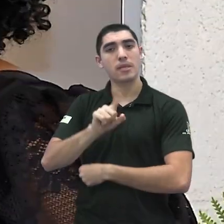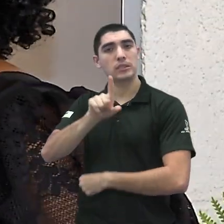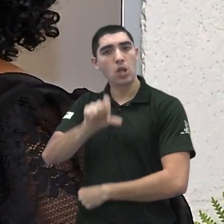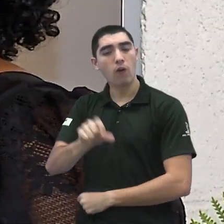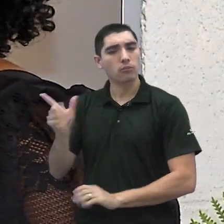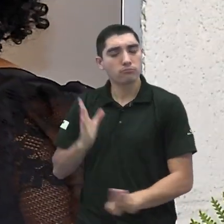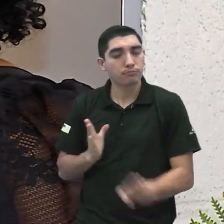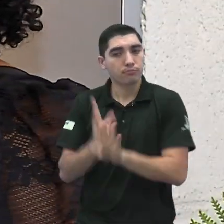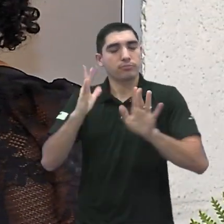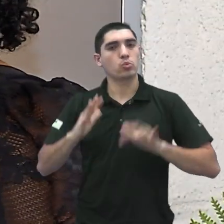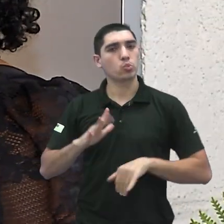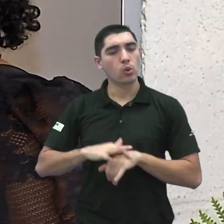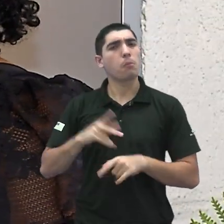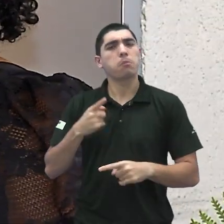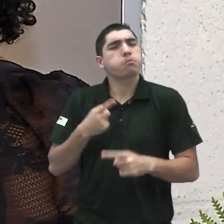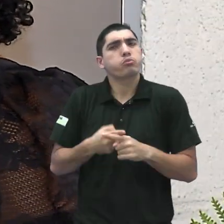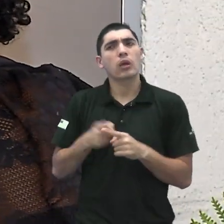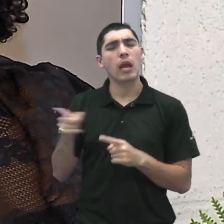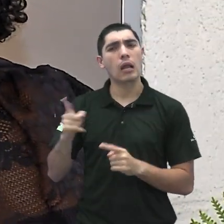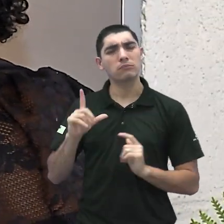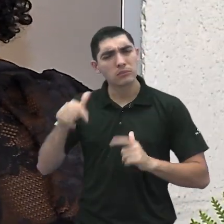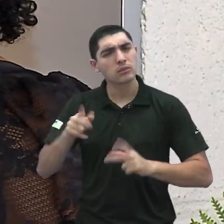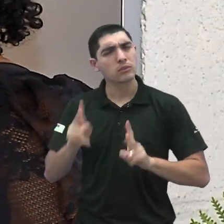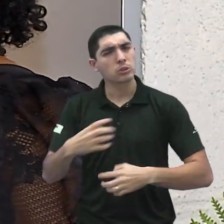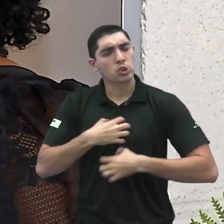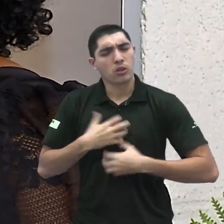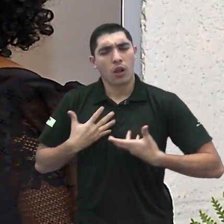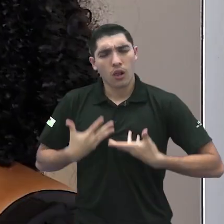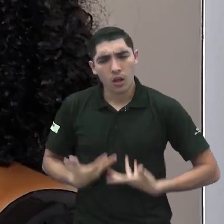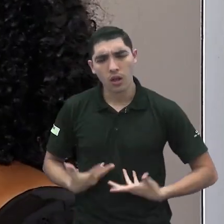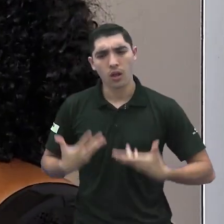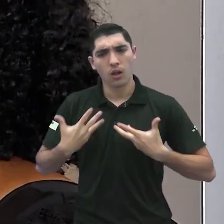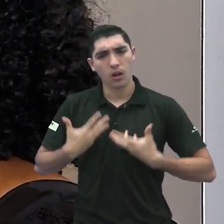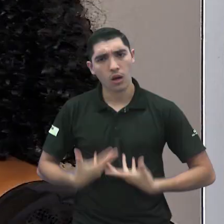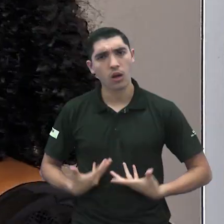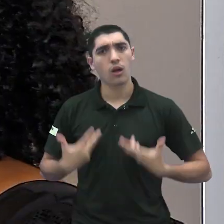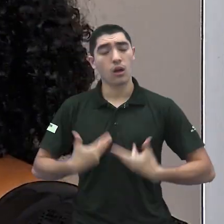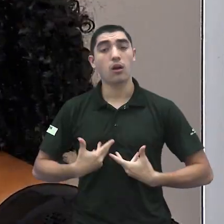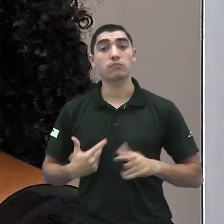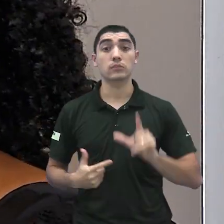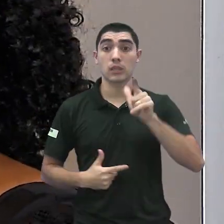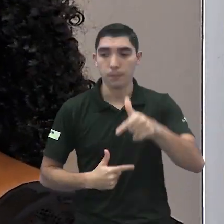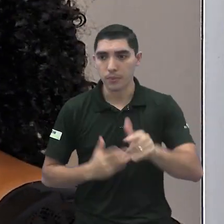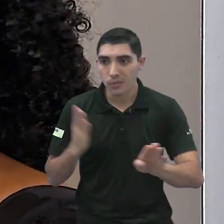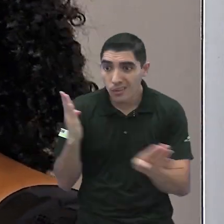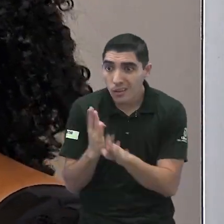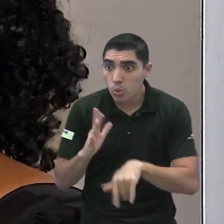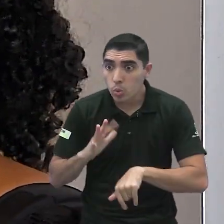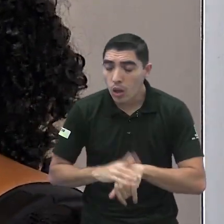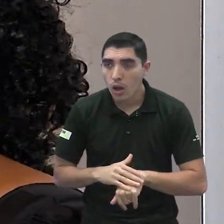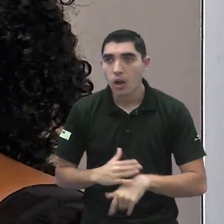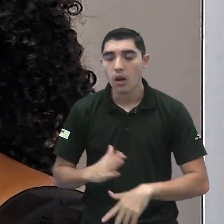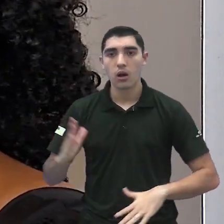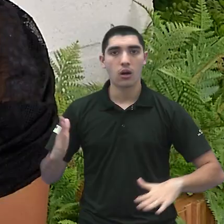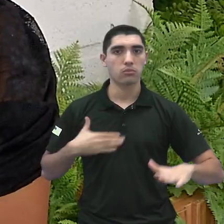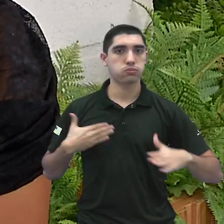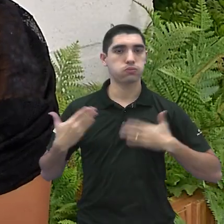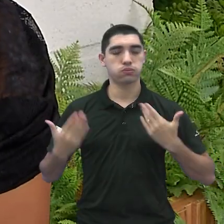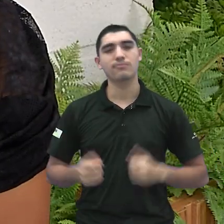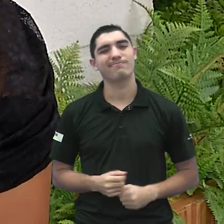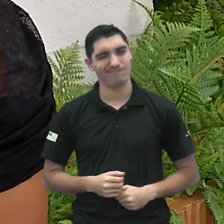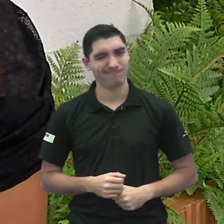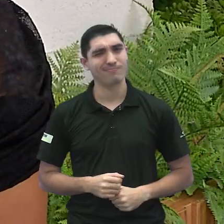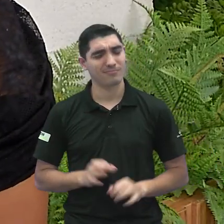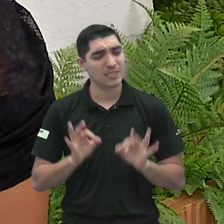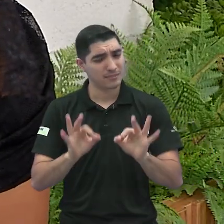2019. O principal sinal foi o cansaço físico. Ao saber do diagnóstico, o susto foi grande. Sempre